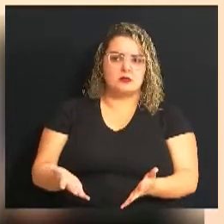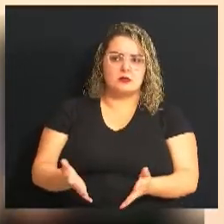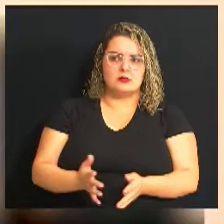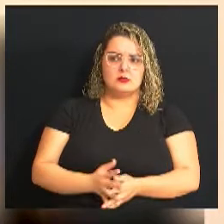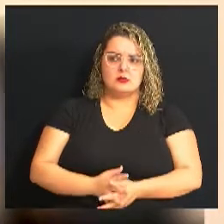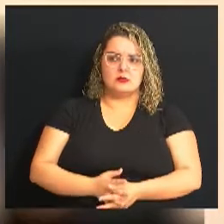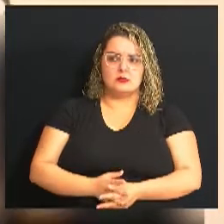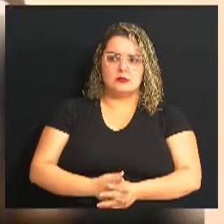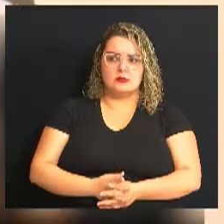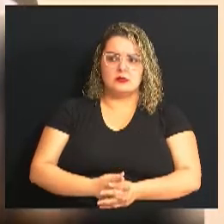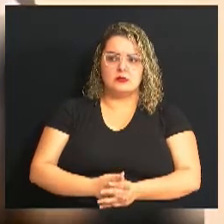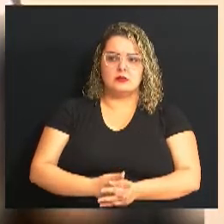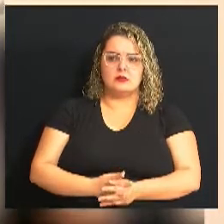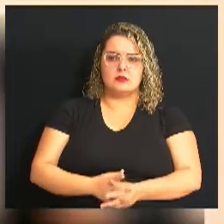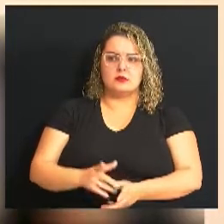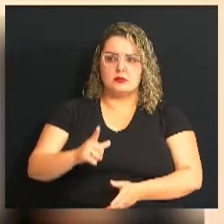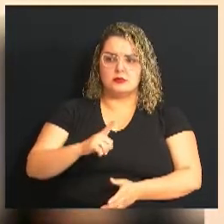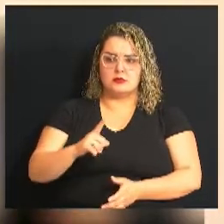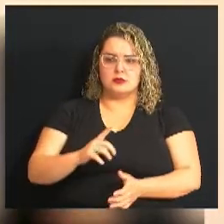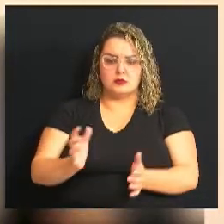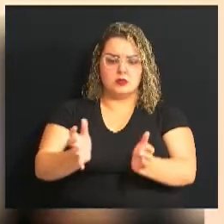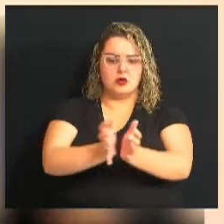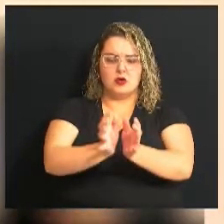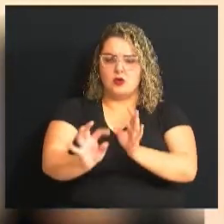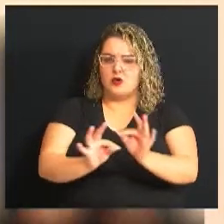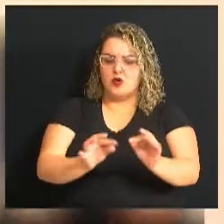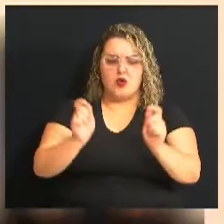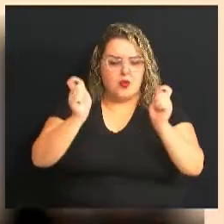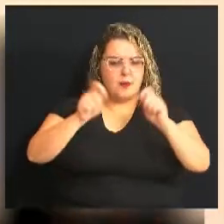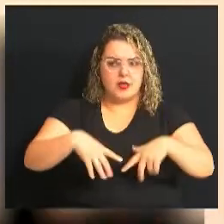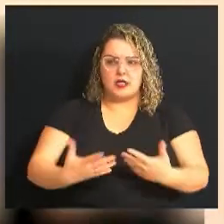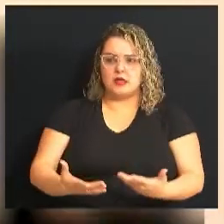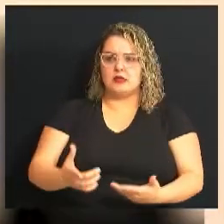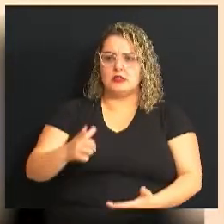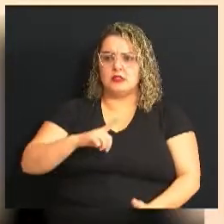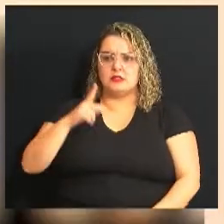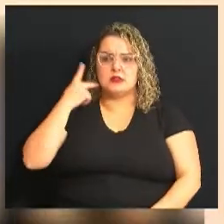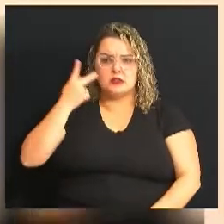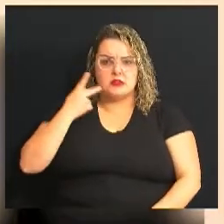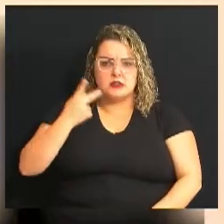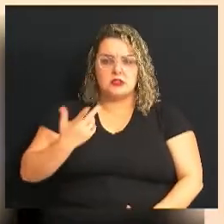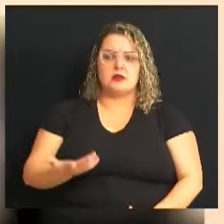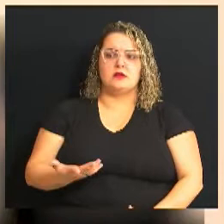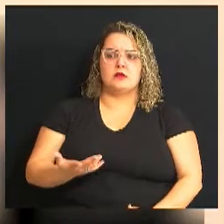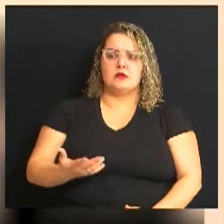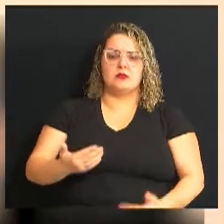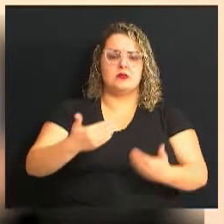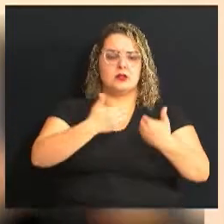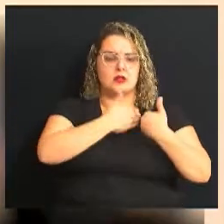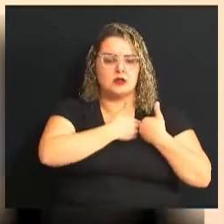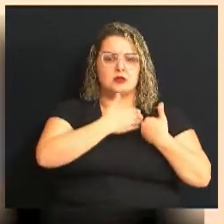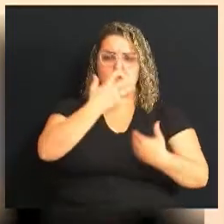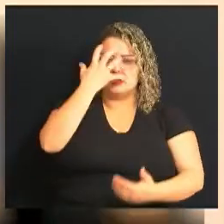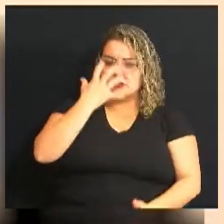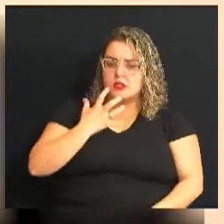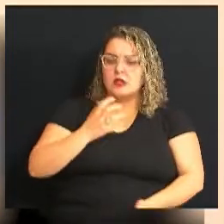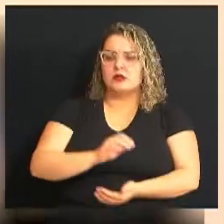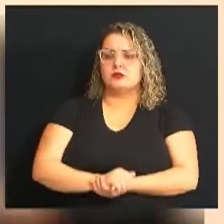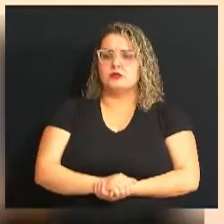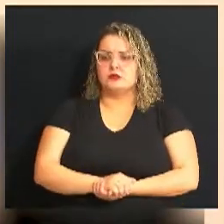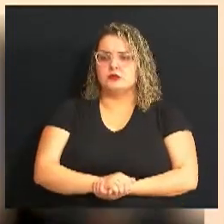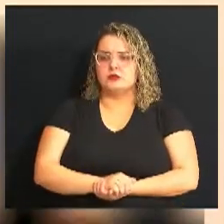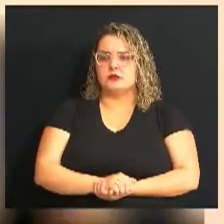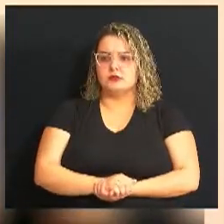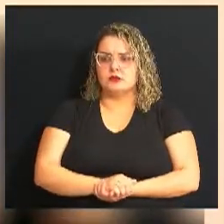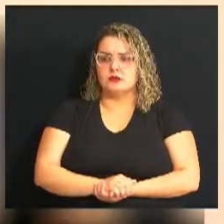Tenho um corpo de técnicos competentes, tenho vereadores responsáveis, sérios, e